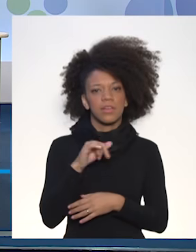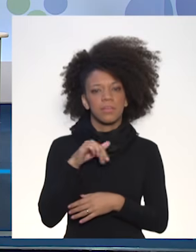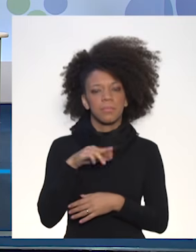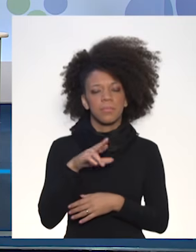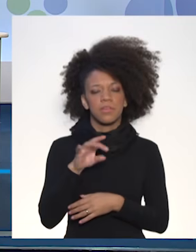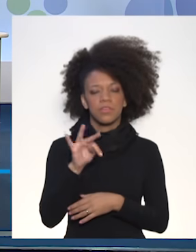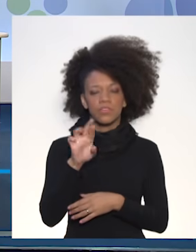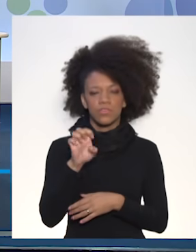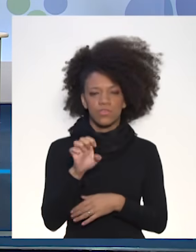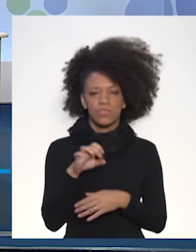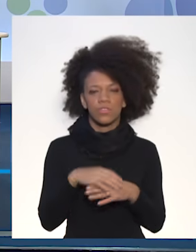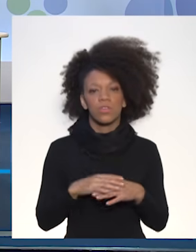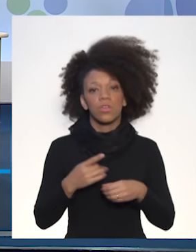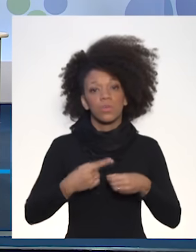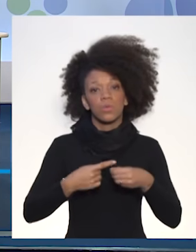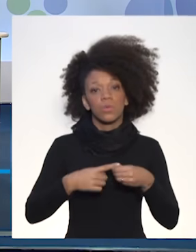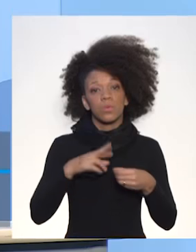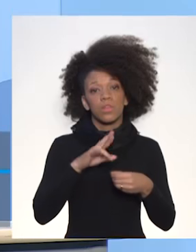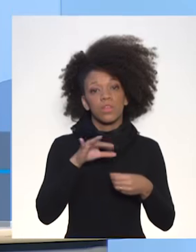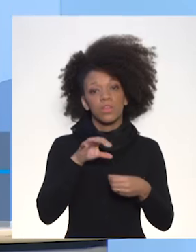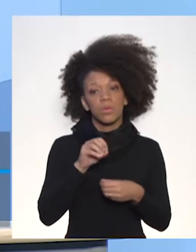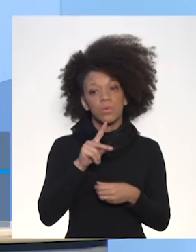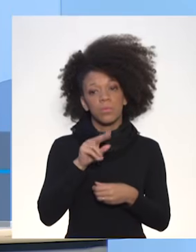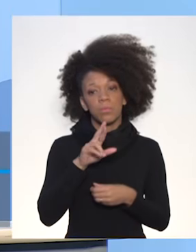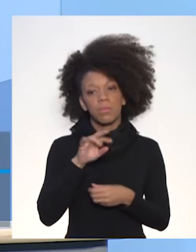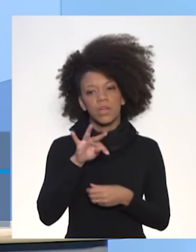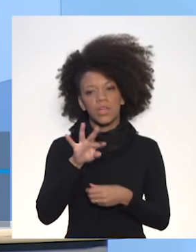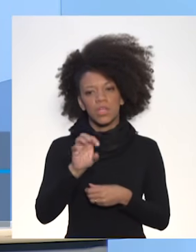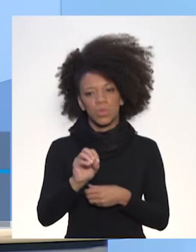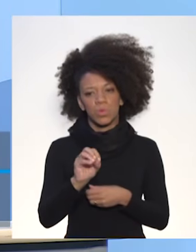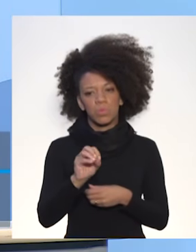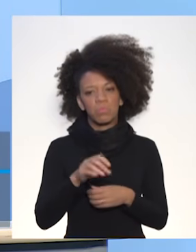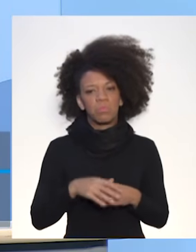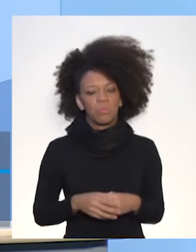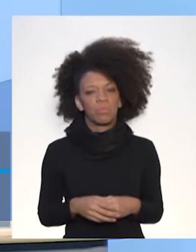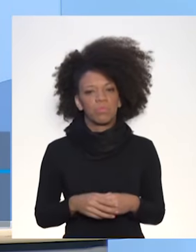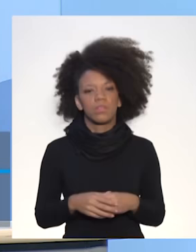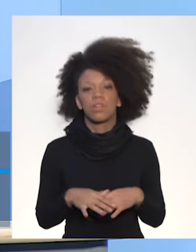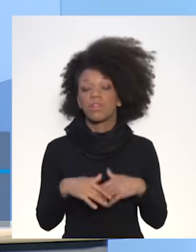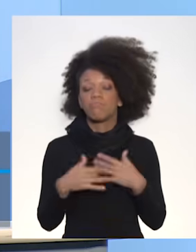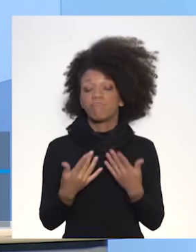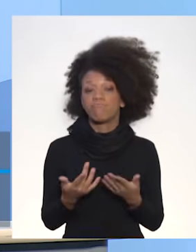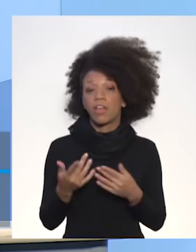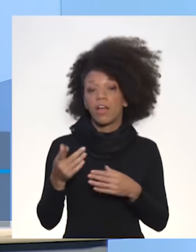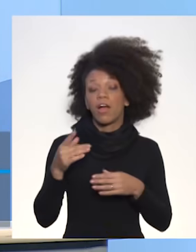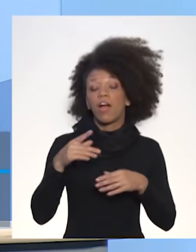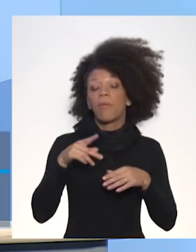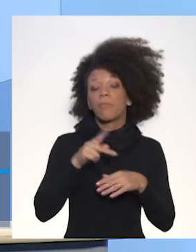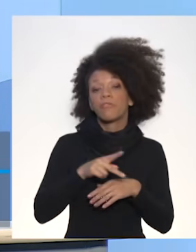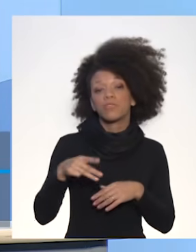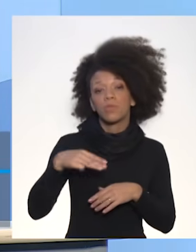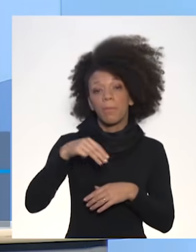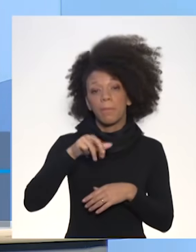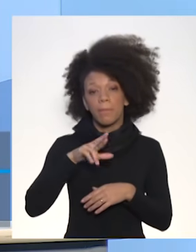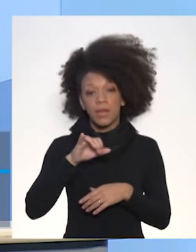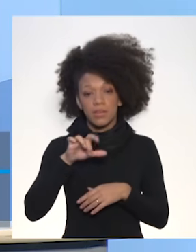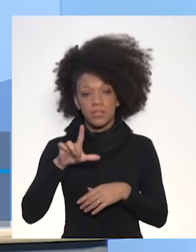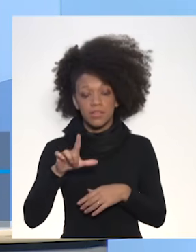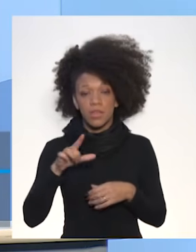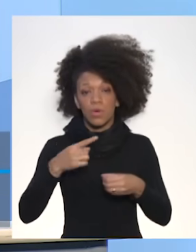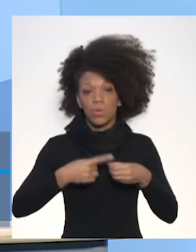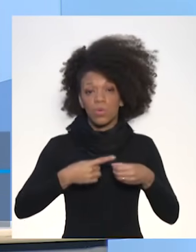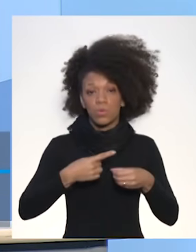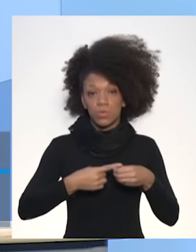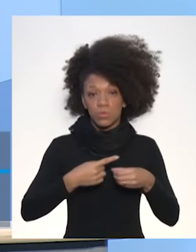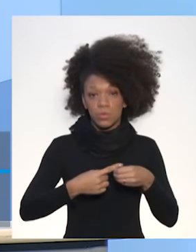Obrigado, Antônio. Tá? Professor Marcel, é isso. Marcel, lá da Escola Estadual João Silva, lá no Capão